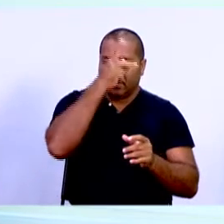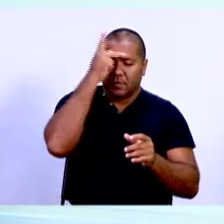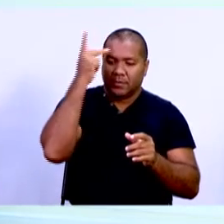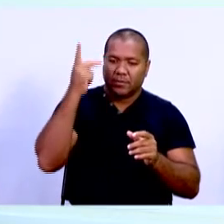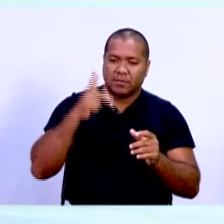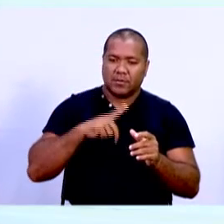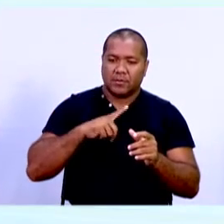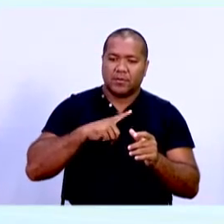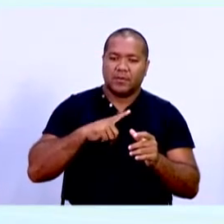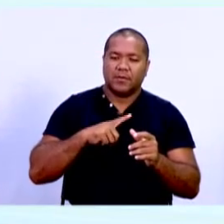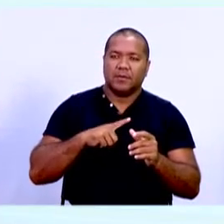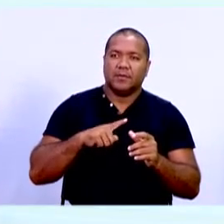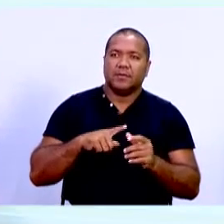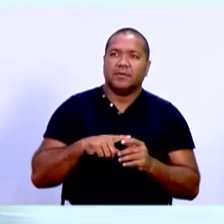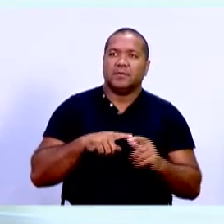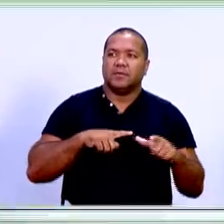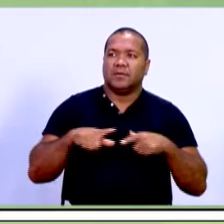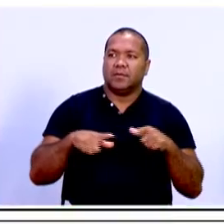nessas informações.